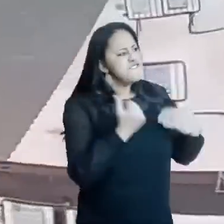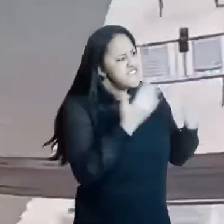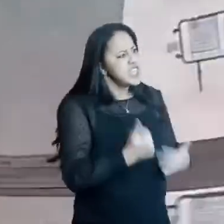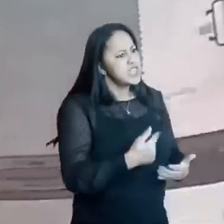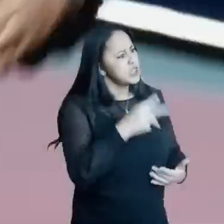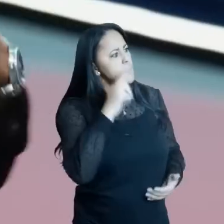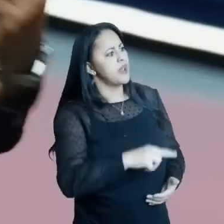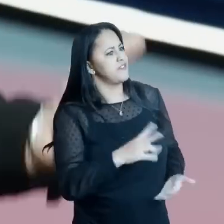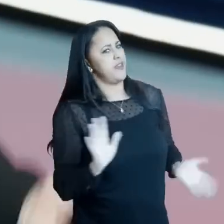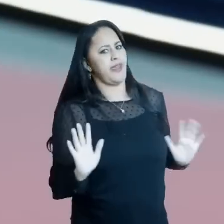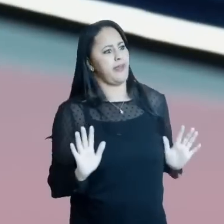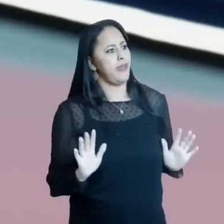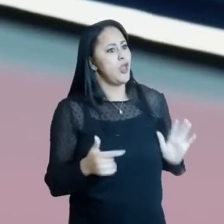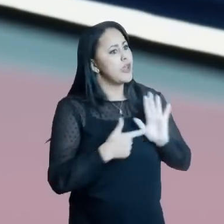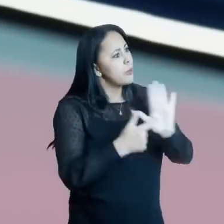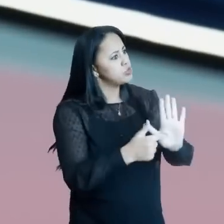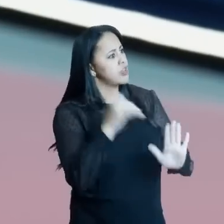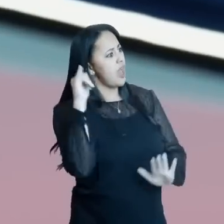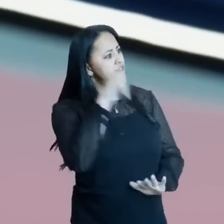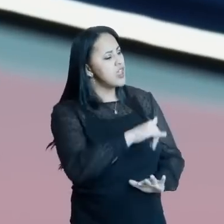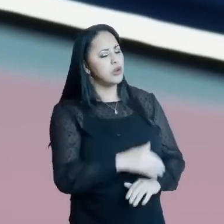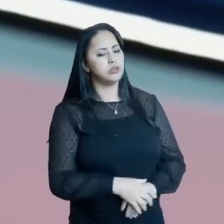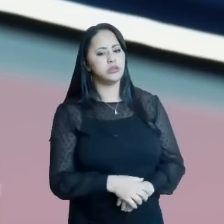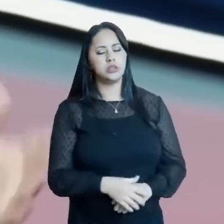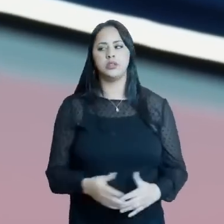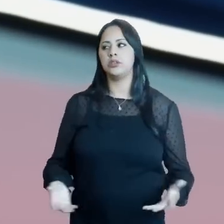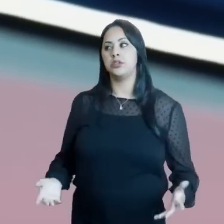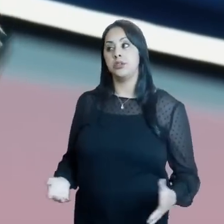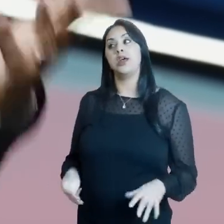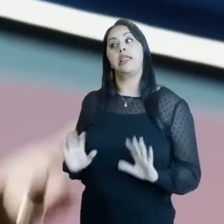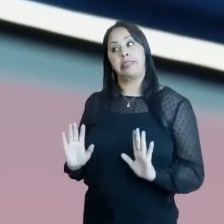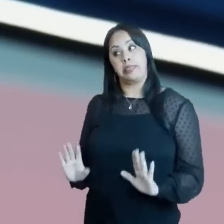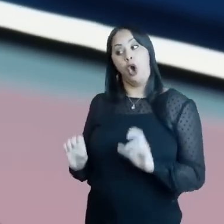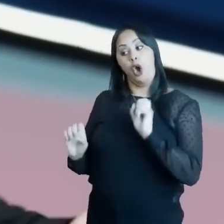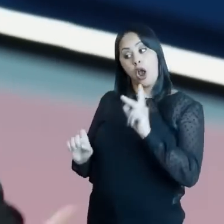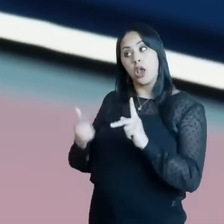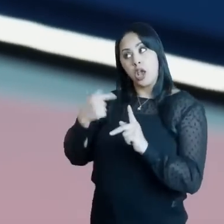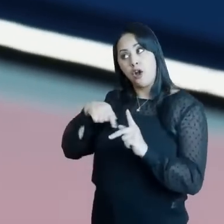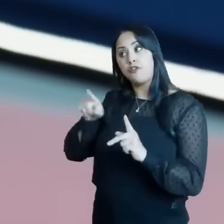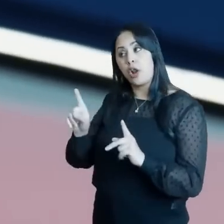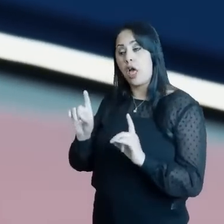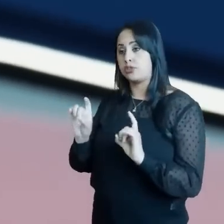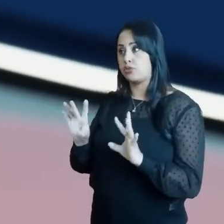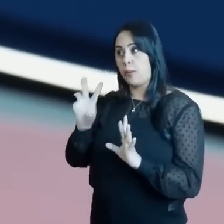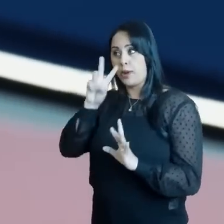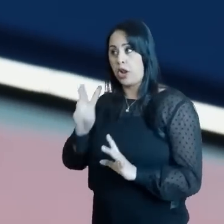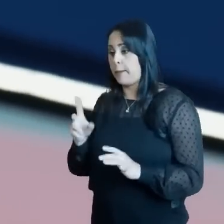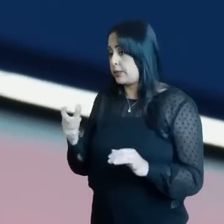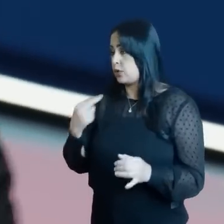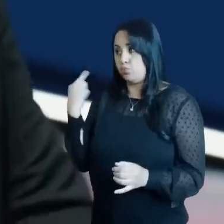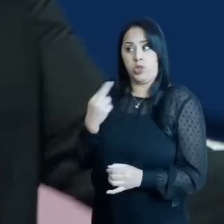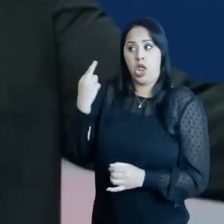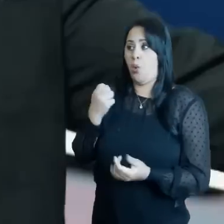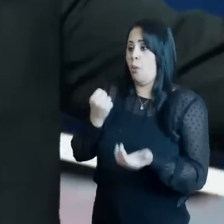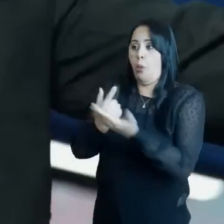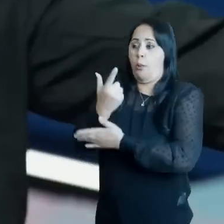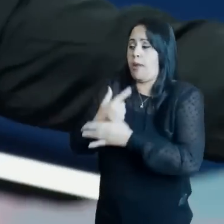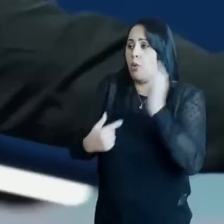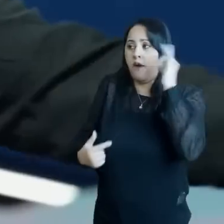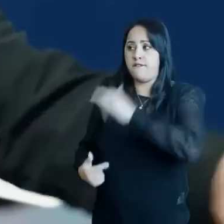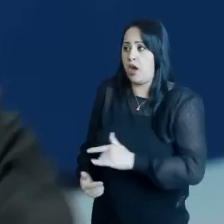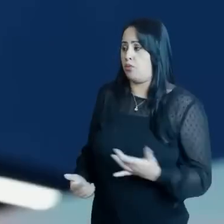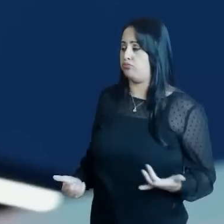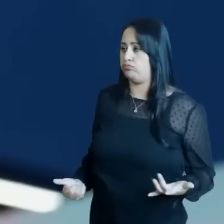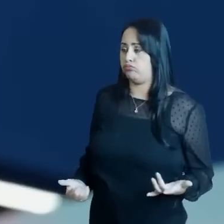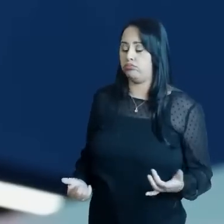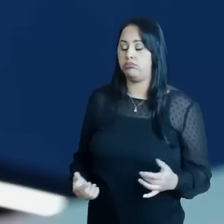Belo Horizonte até aqui só para te mostrar esse avião. Eu falei, tá, eu vou lá só para não te fazer desfeita, mas eu não tenho como comprar esse avião. Cheguei lá, vi o